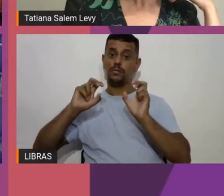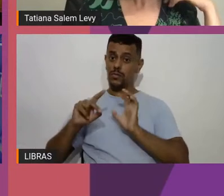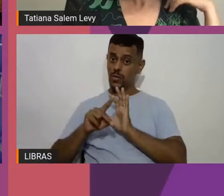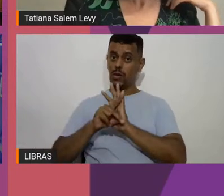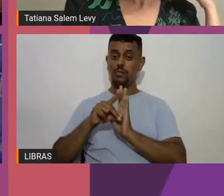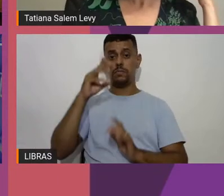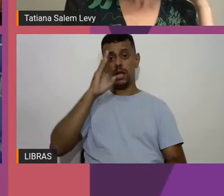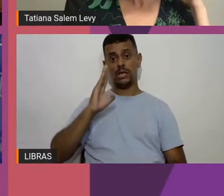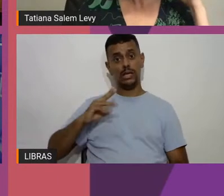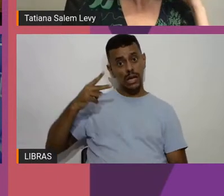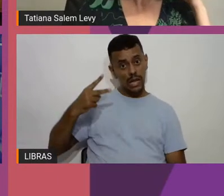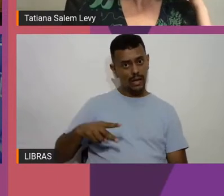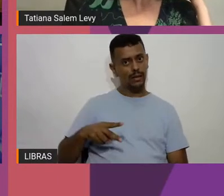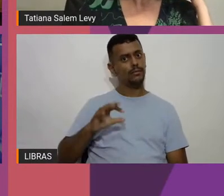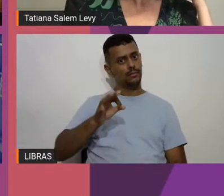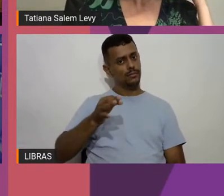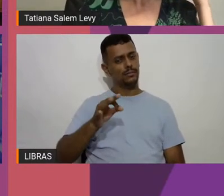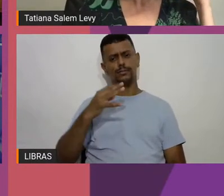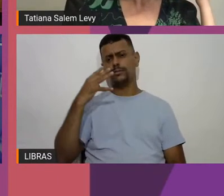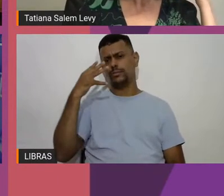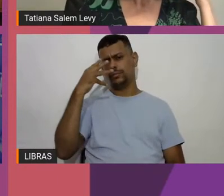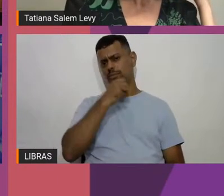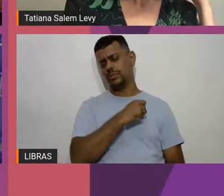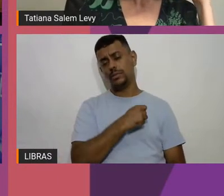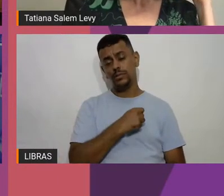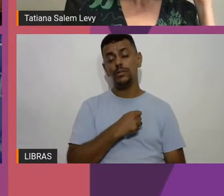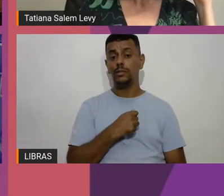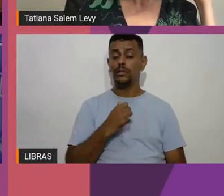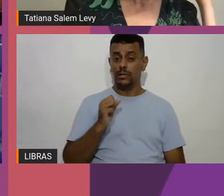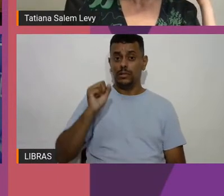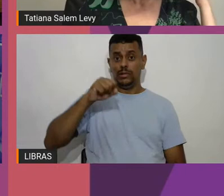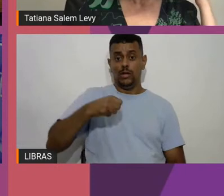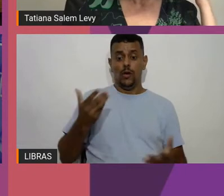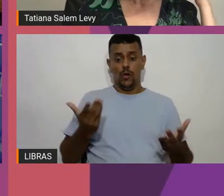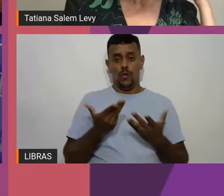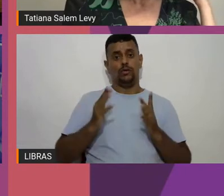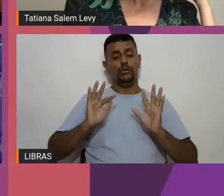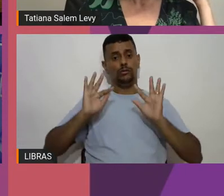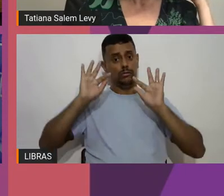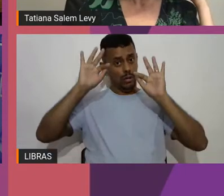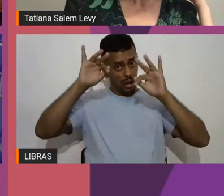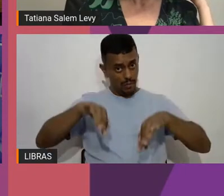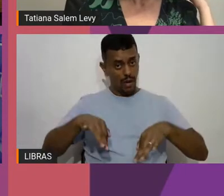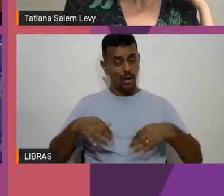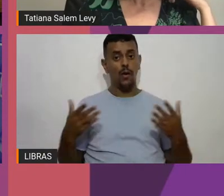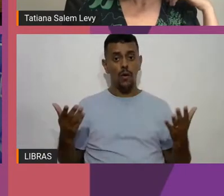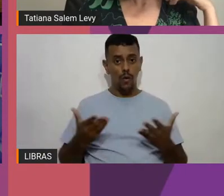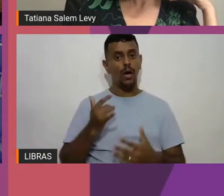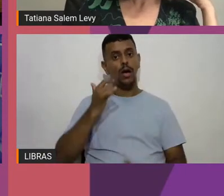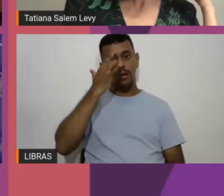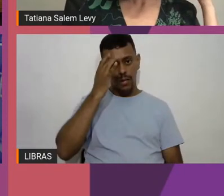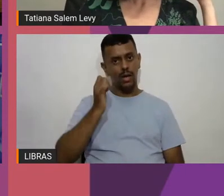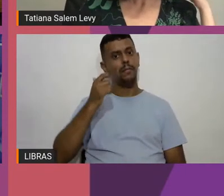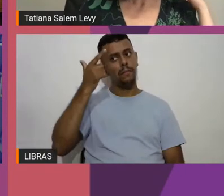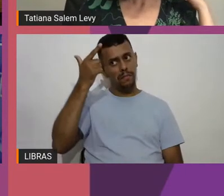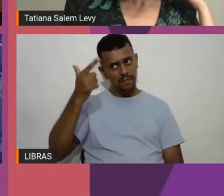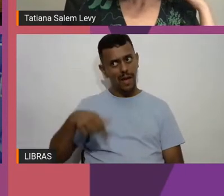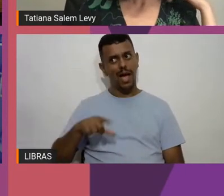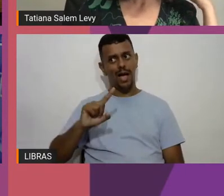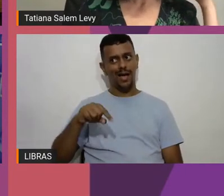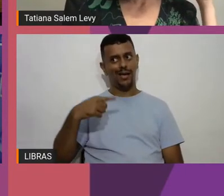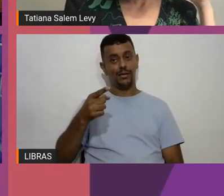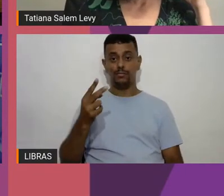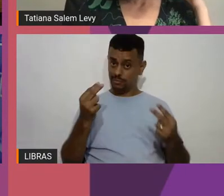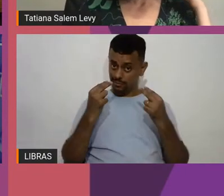tá muito bonito e ela vai ser uma o encerramento legal para hoje e amanhã tem mais clima fica ligado